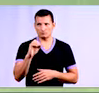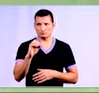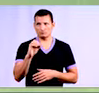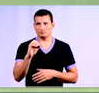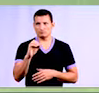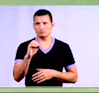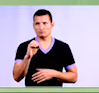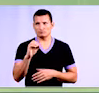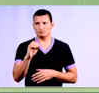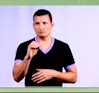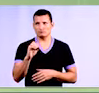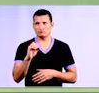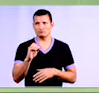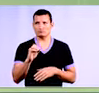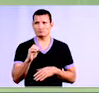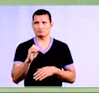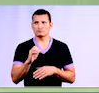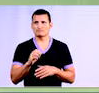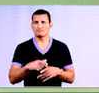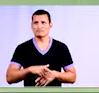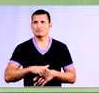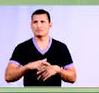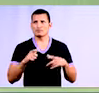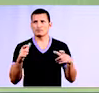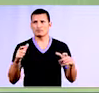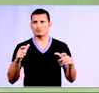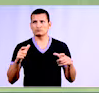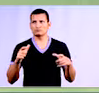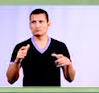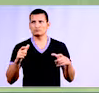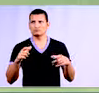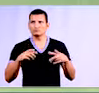maior do que o espaço disponível,